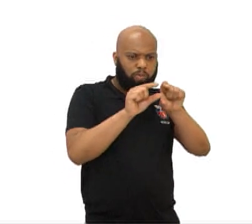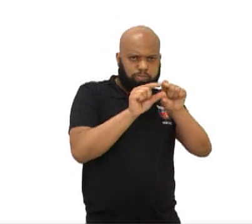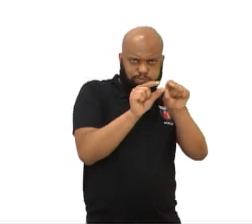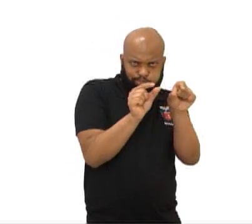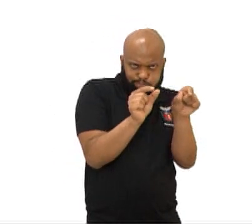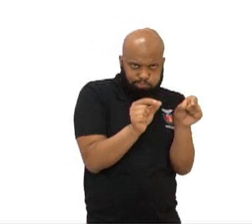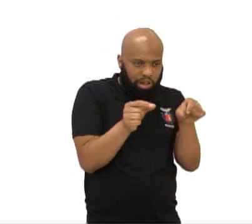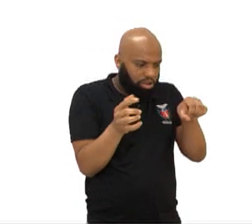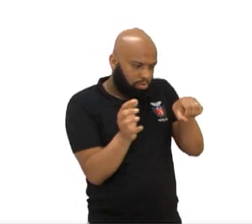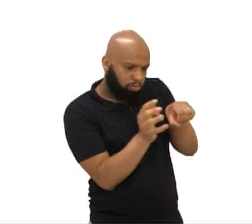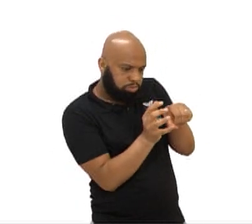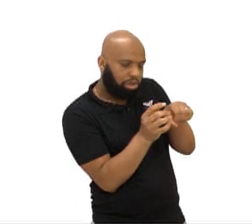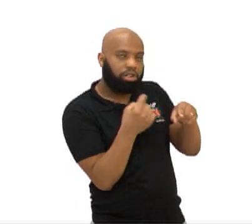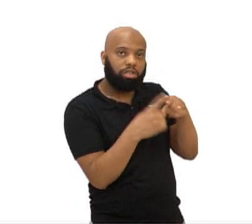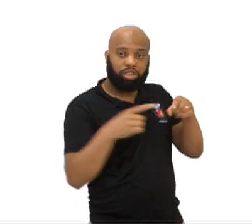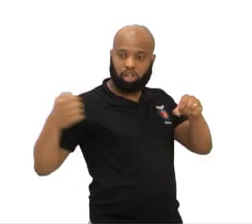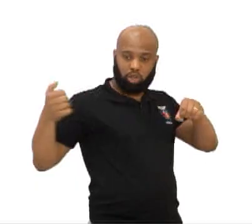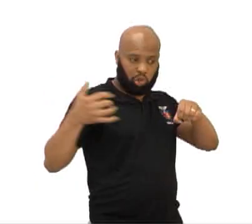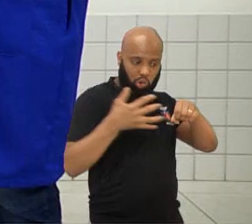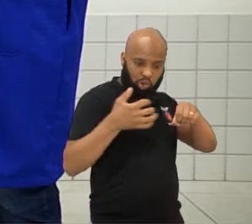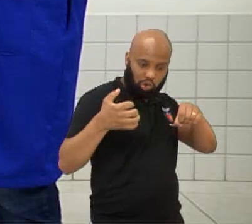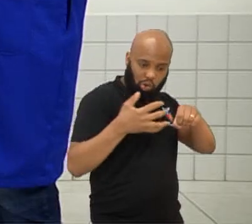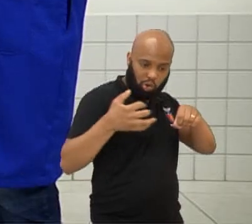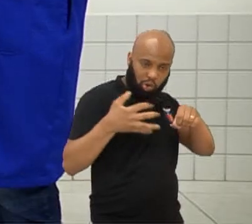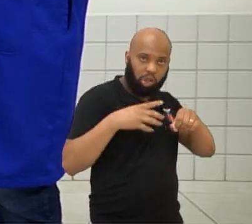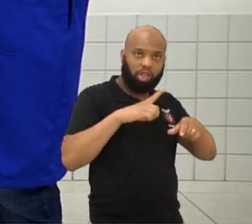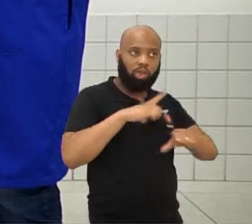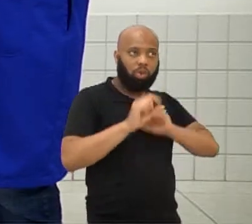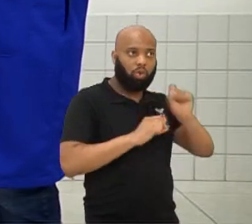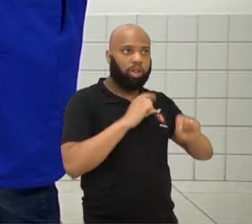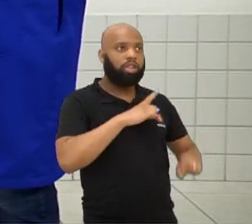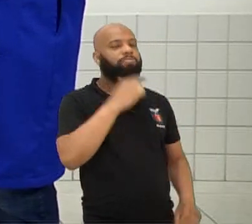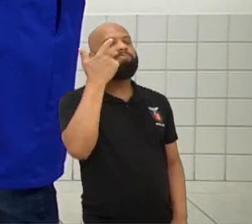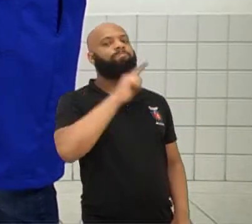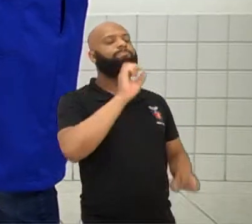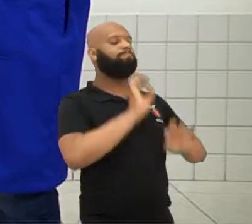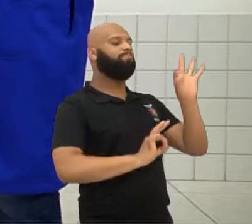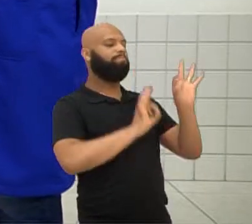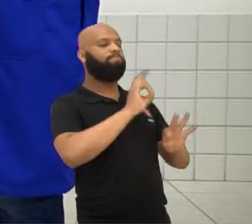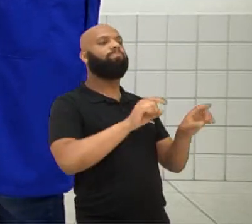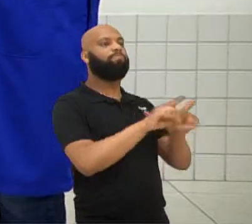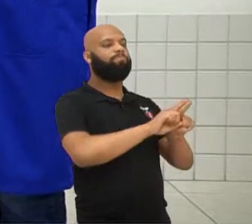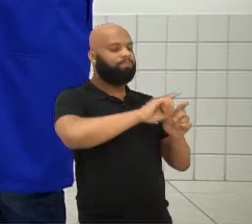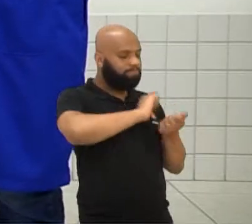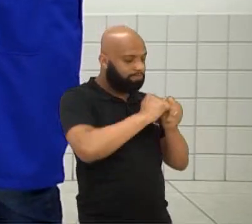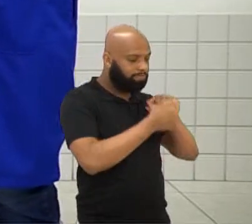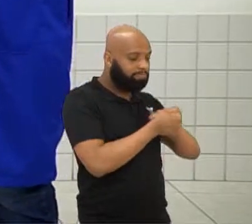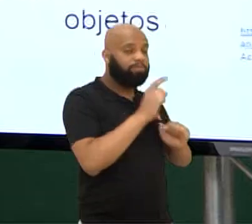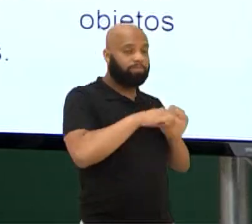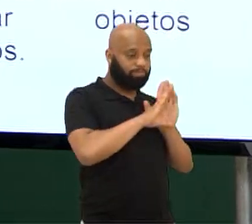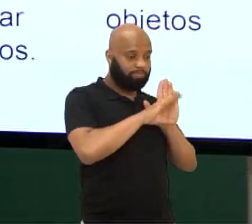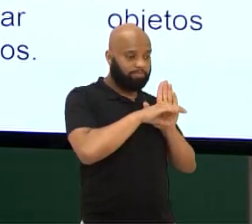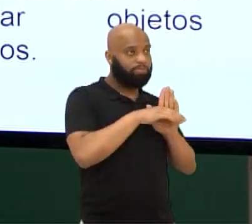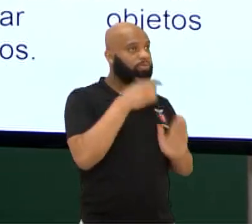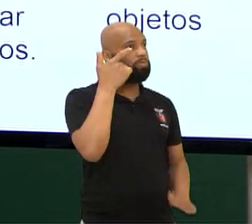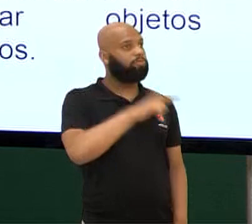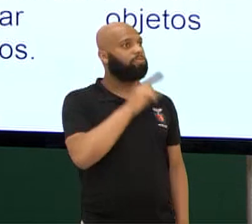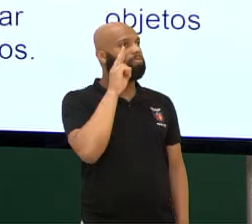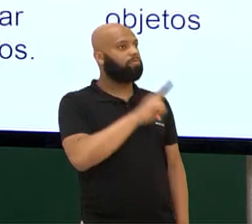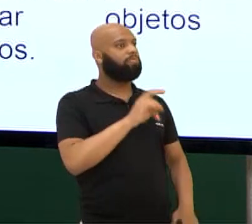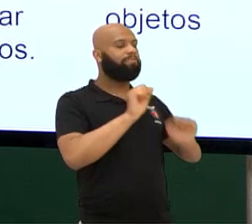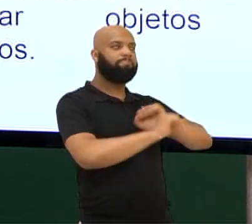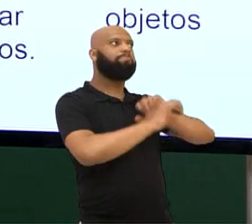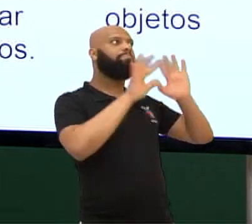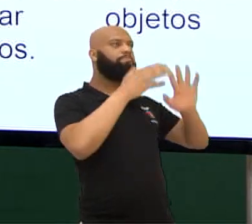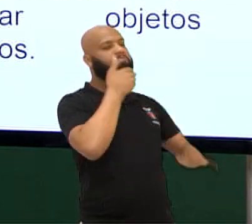mais espessa, onde ela consegue estar concentrando ali com uma maior exatidão. E aí você tem o conceito de estar vendo com uma